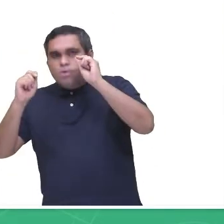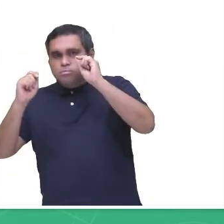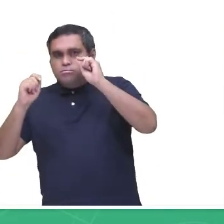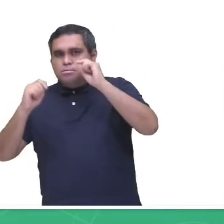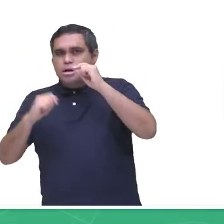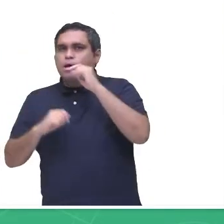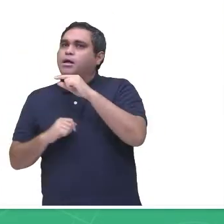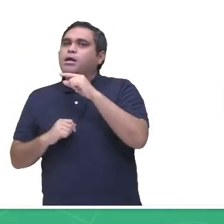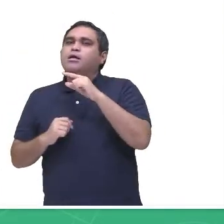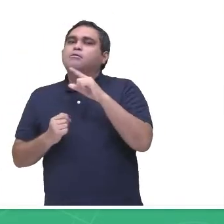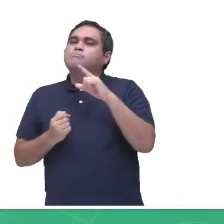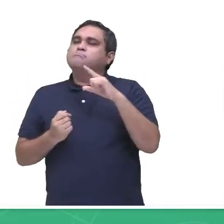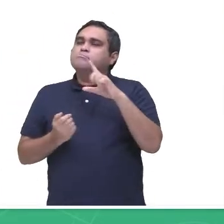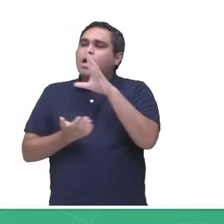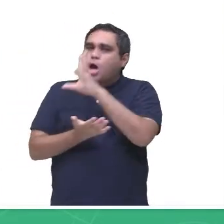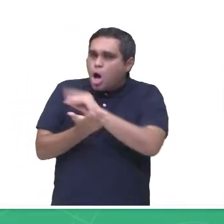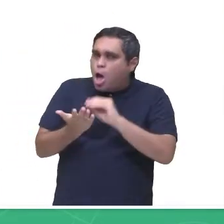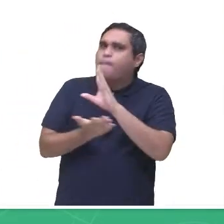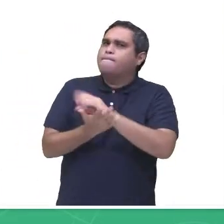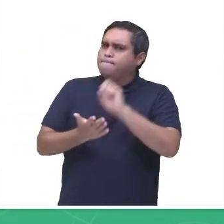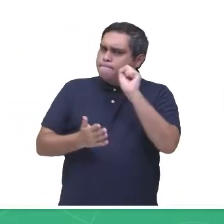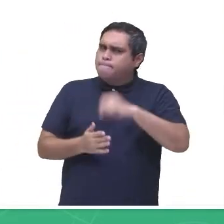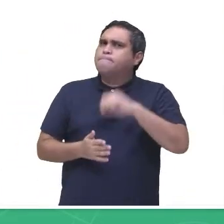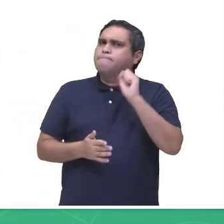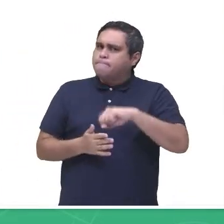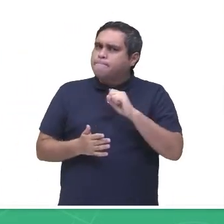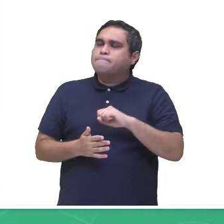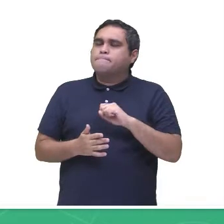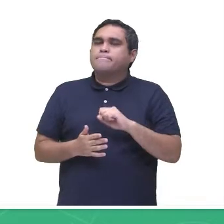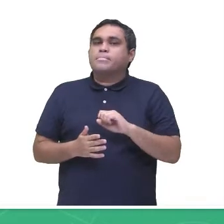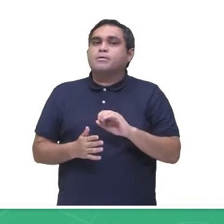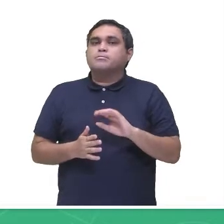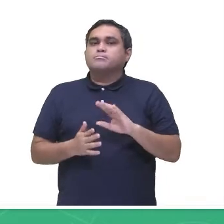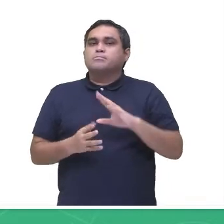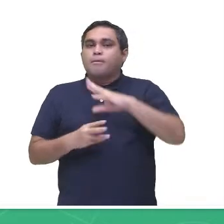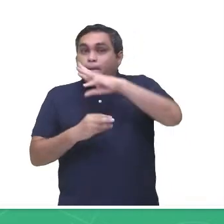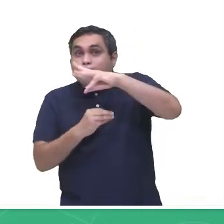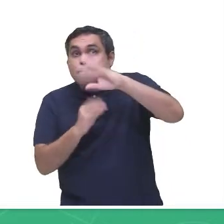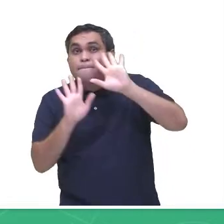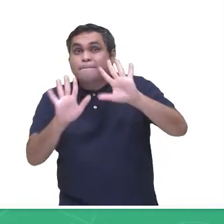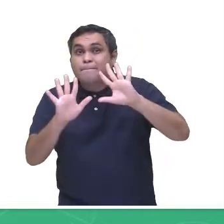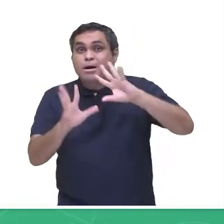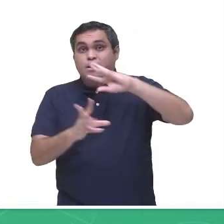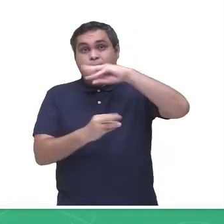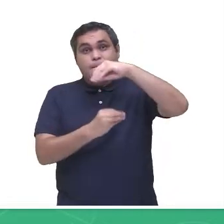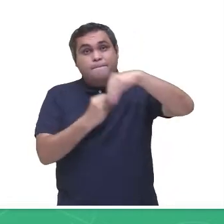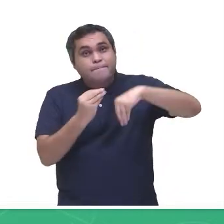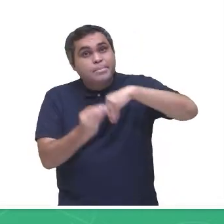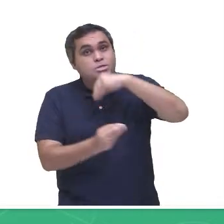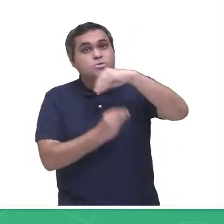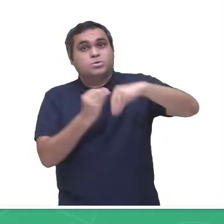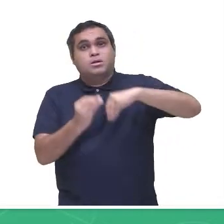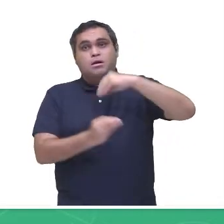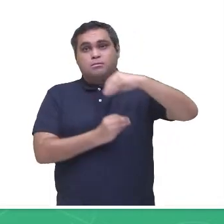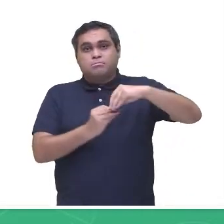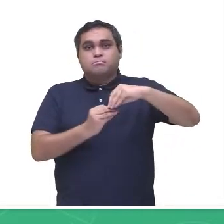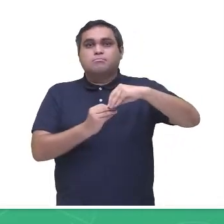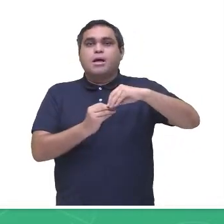tá? Colunas, arcos, frontões, frisos, que fazem parte do quê? Roma e